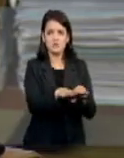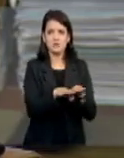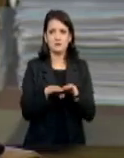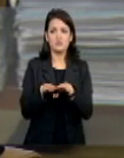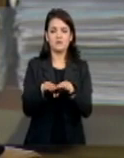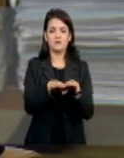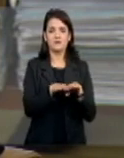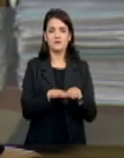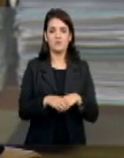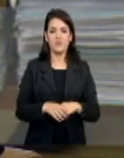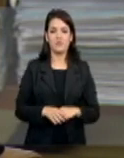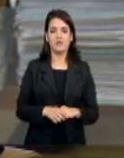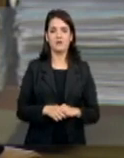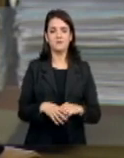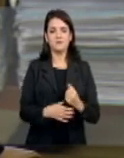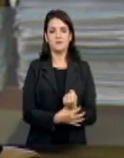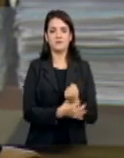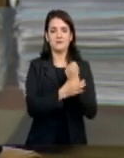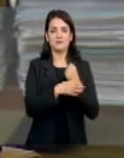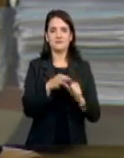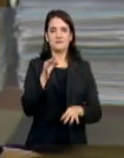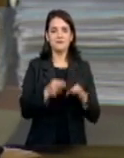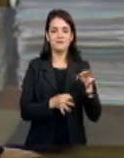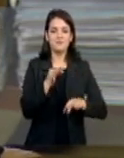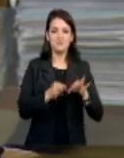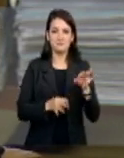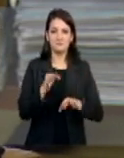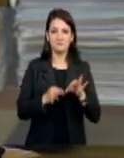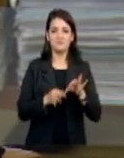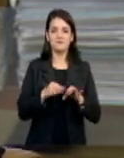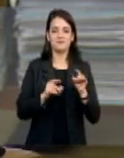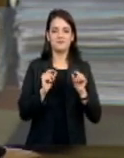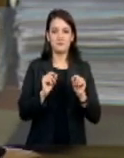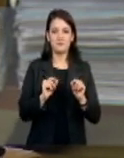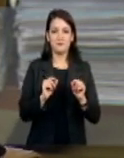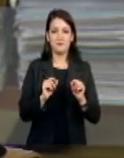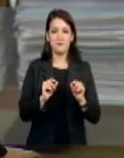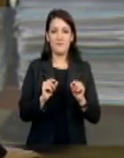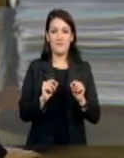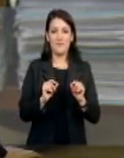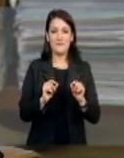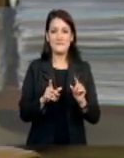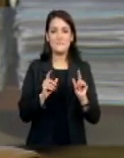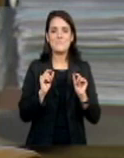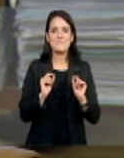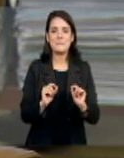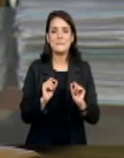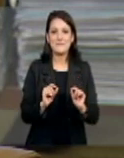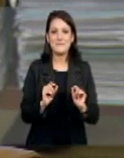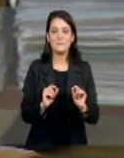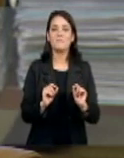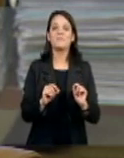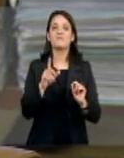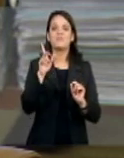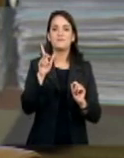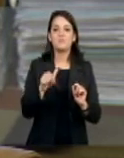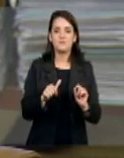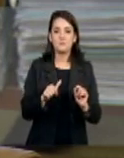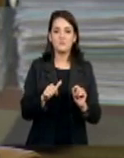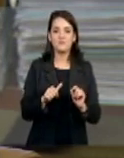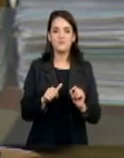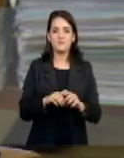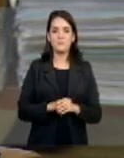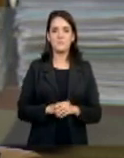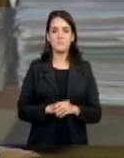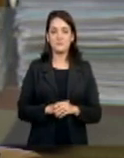preservar a segurança jurídica eo ps com a fazer a excessiva de josi idade na sociedade ea morosidade da justiça